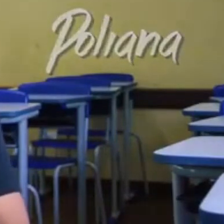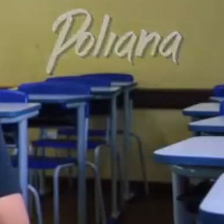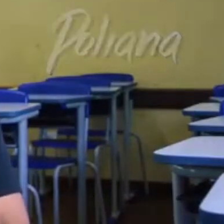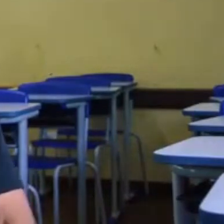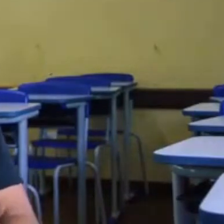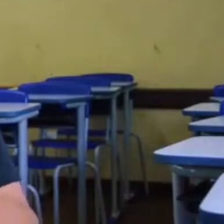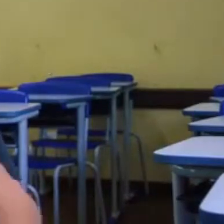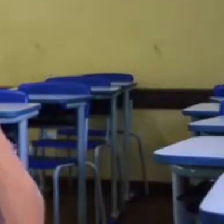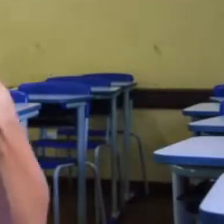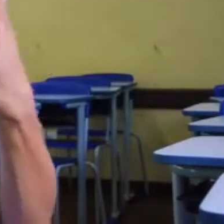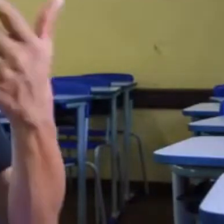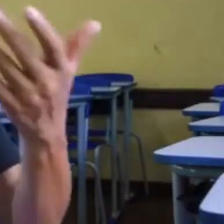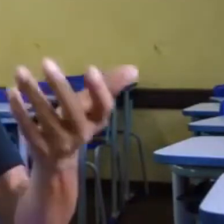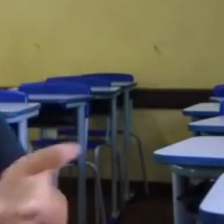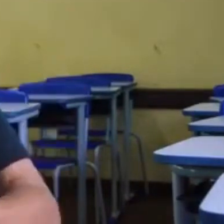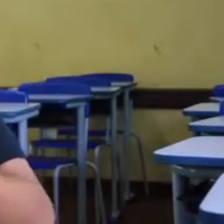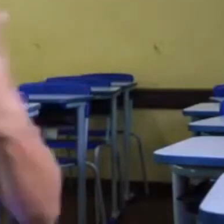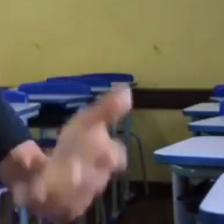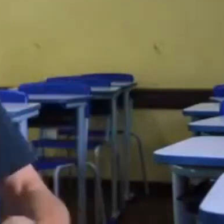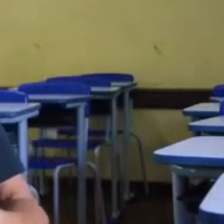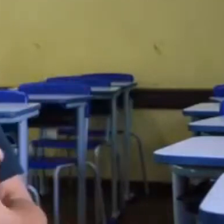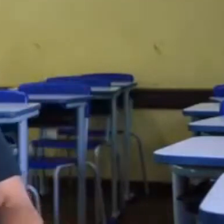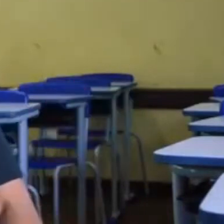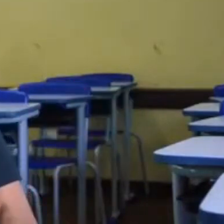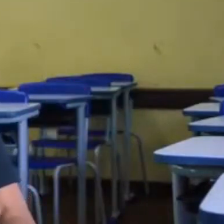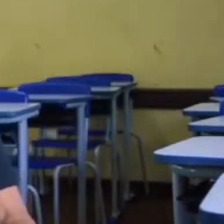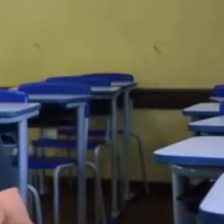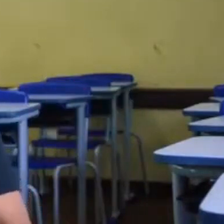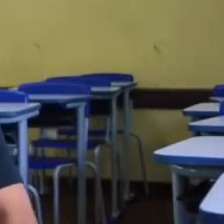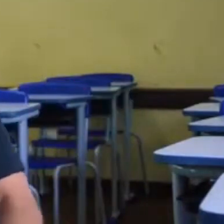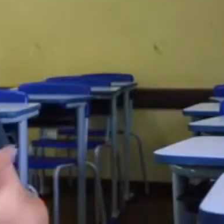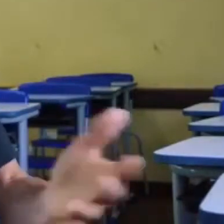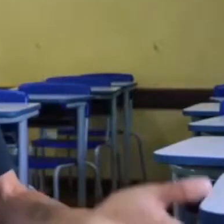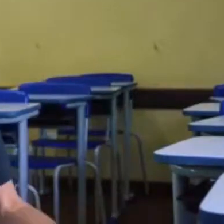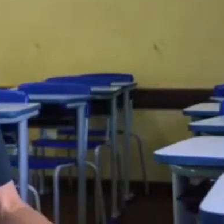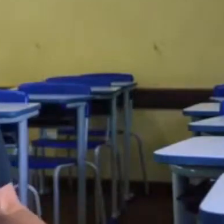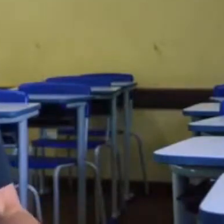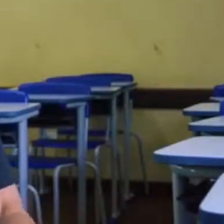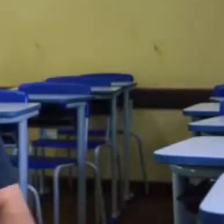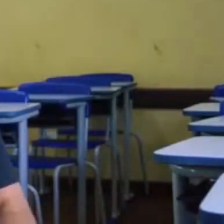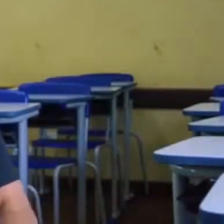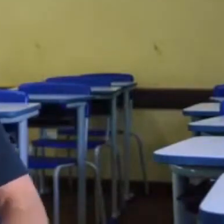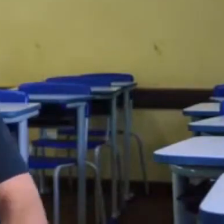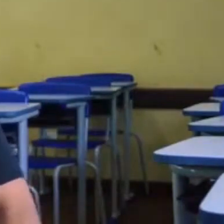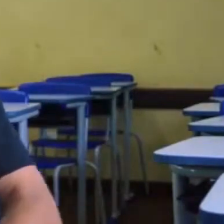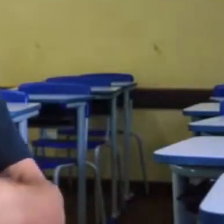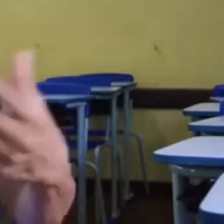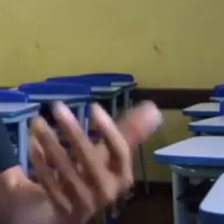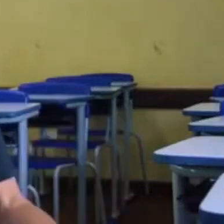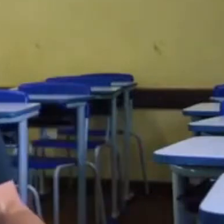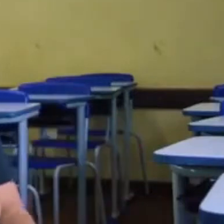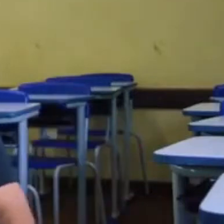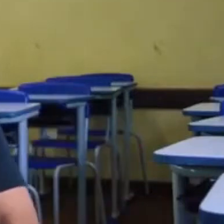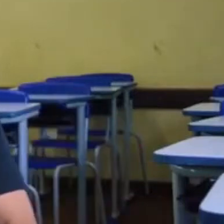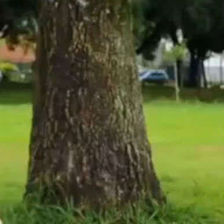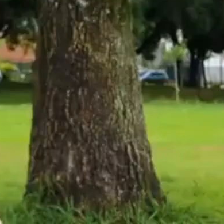tinham as Barbies, as Suzys e assim por diante, eu tinha comandos em ação, né? Eu queria assistir filme